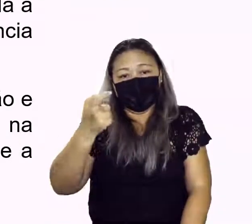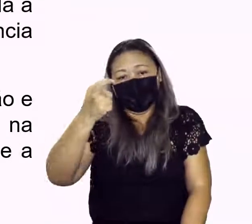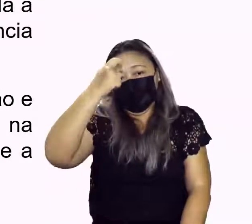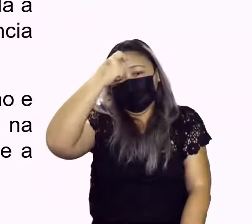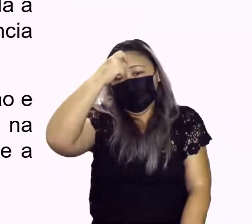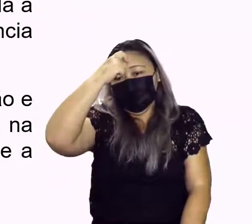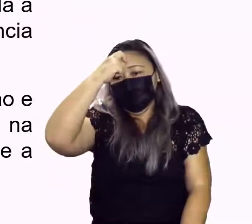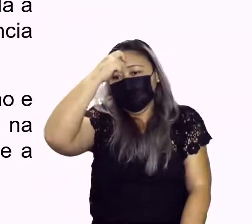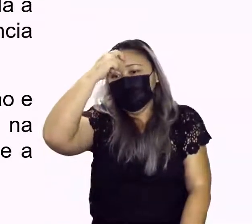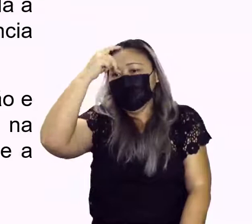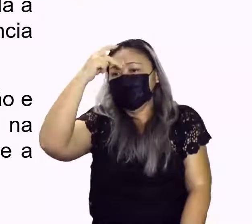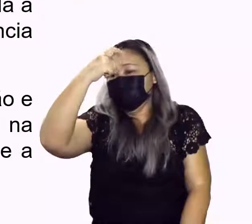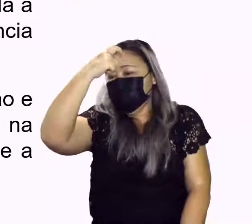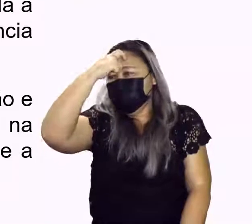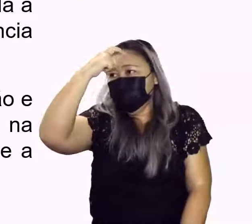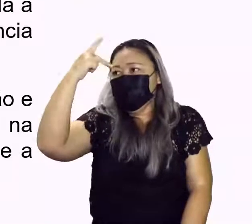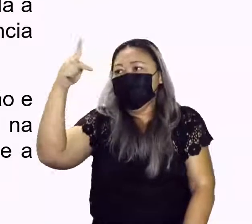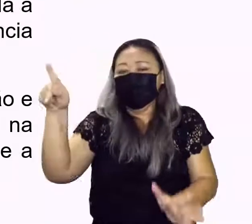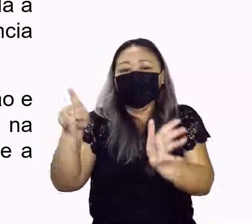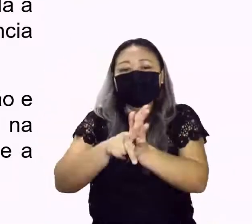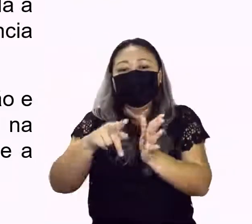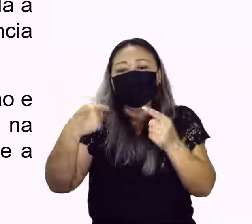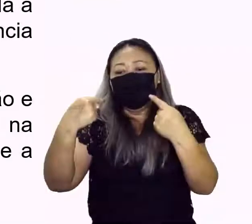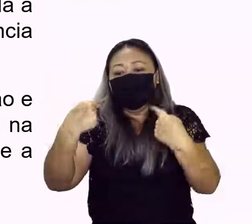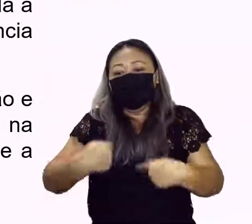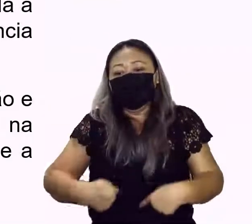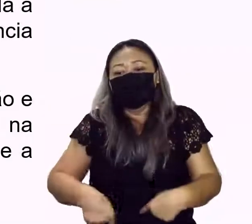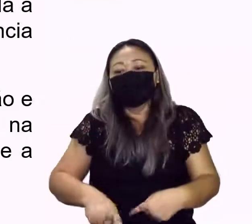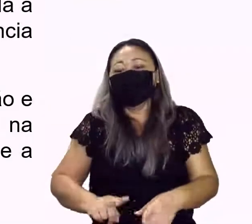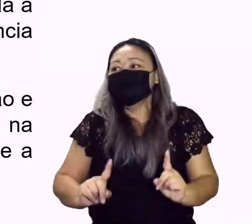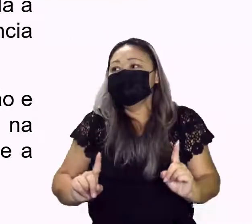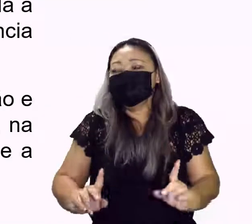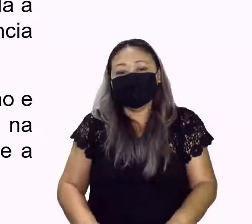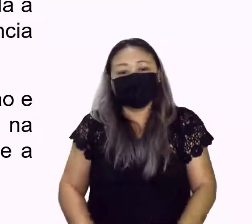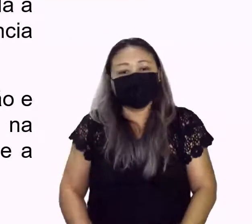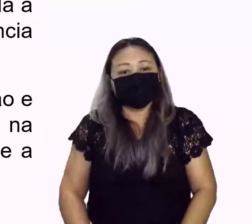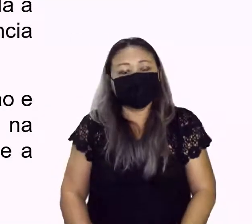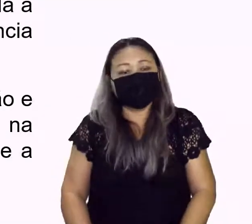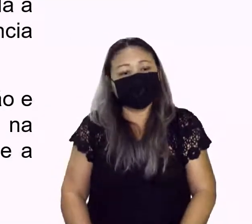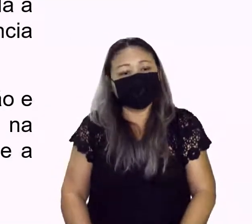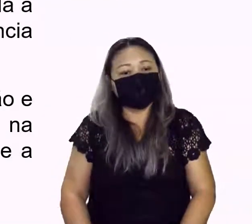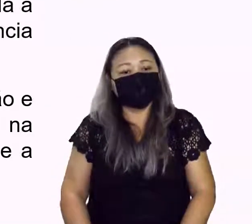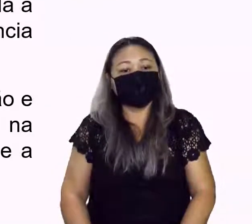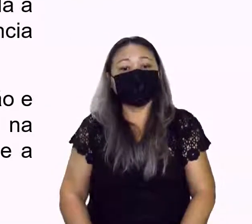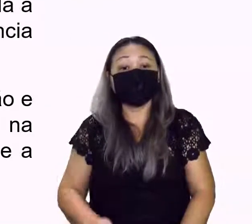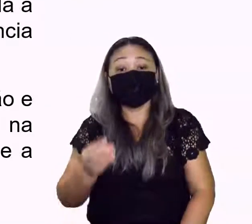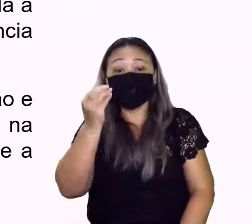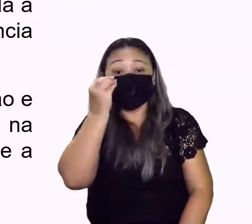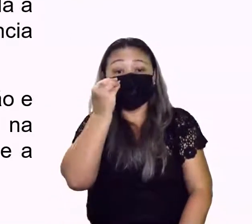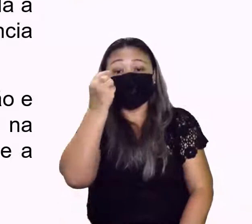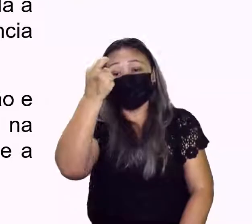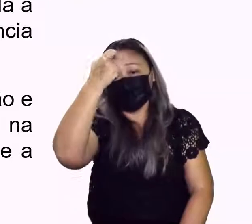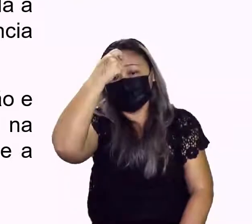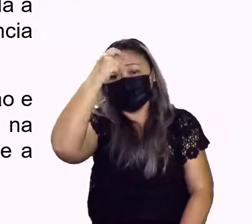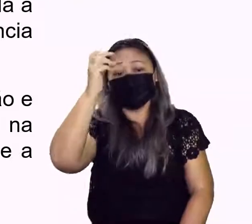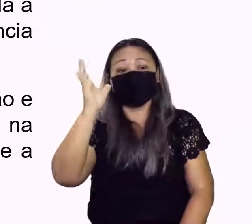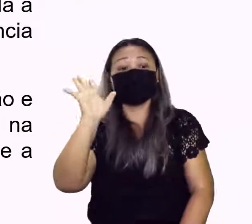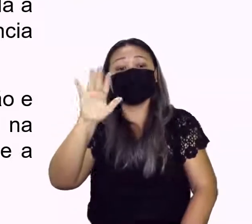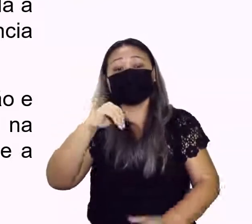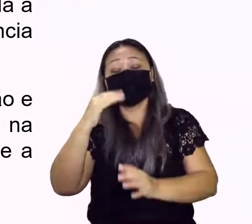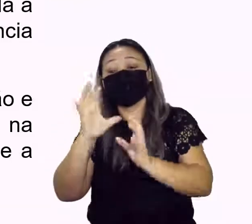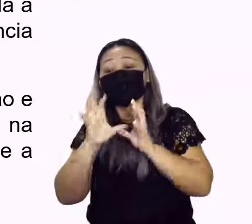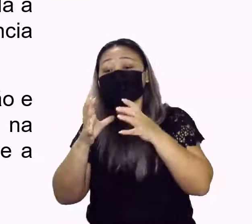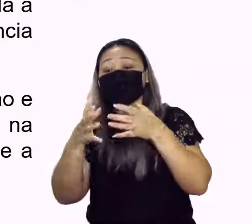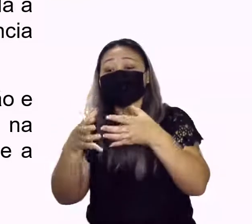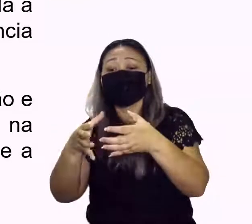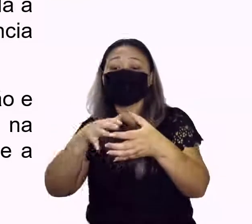Consciência pessoal autônoma. Não é autônomo, né, de uma pessoa só. O que verificamos é uma consciência submetida